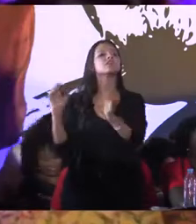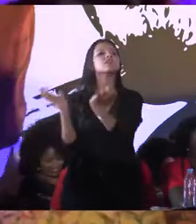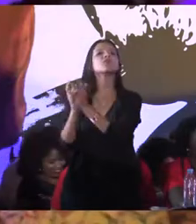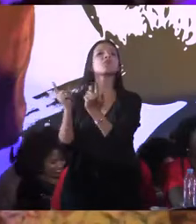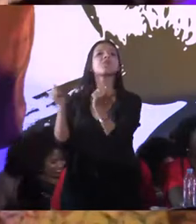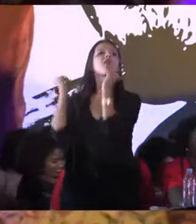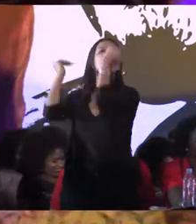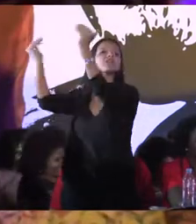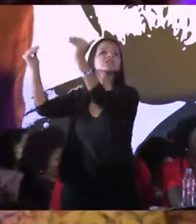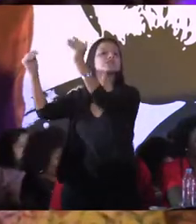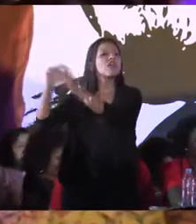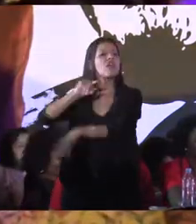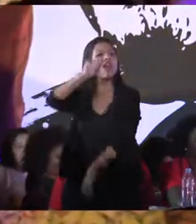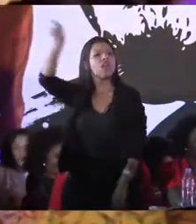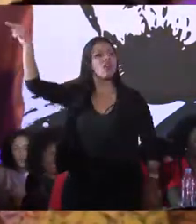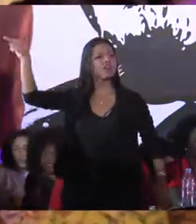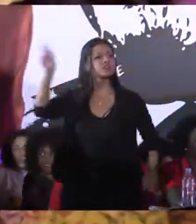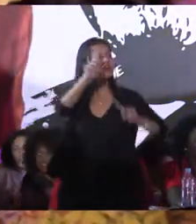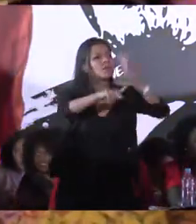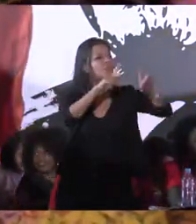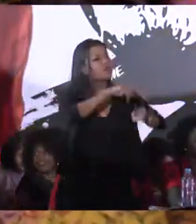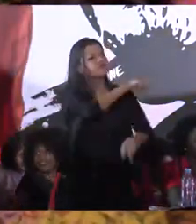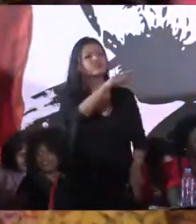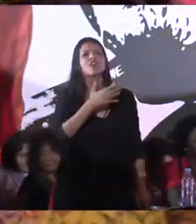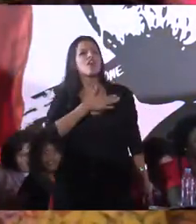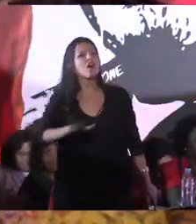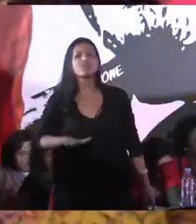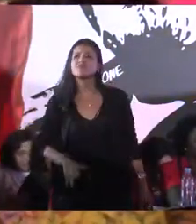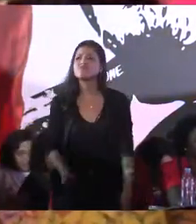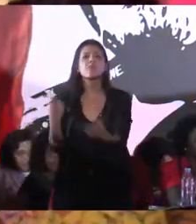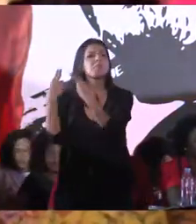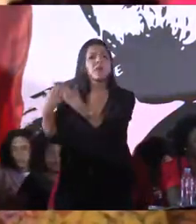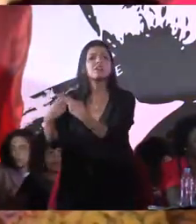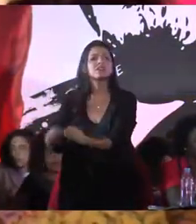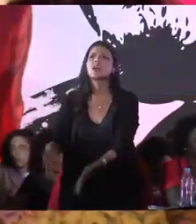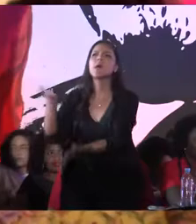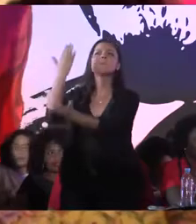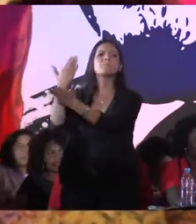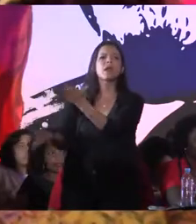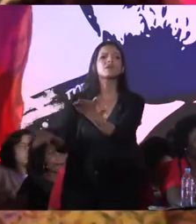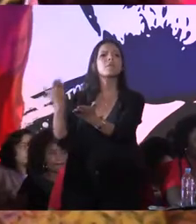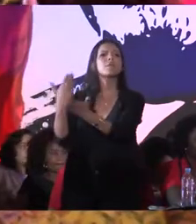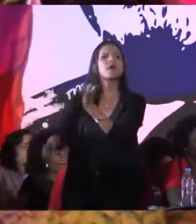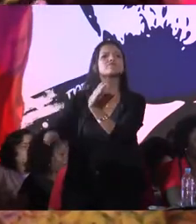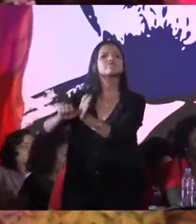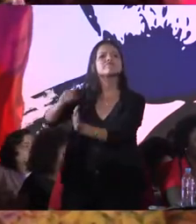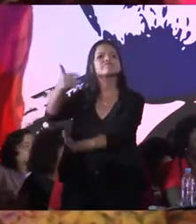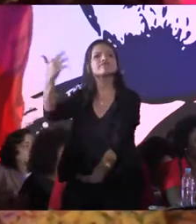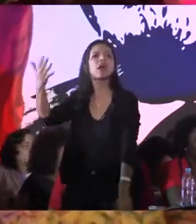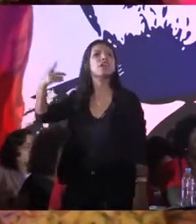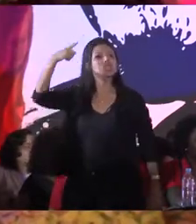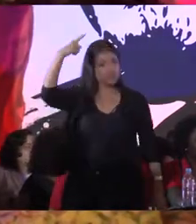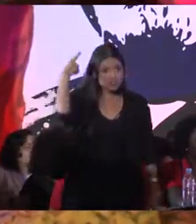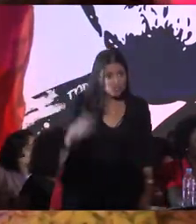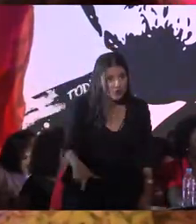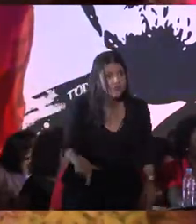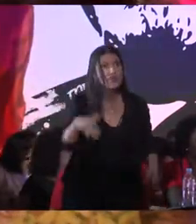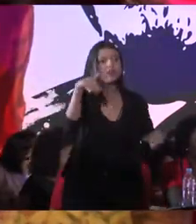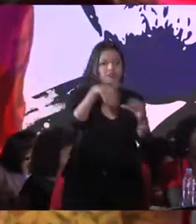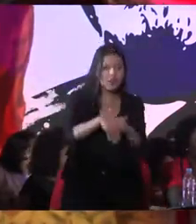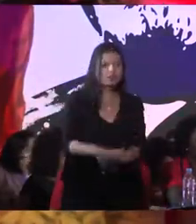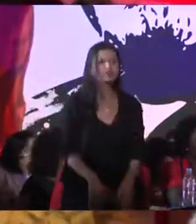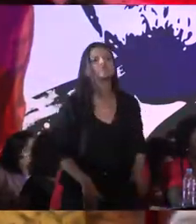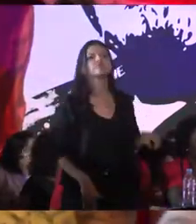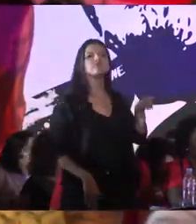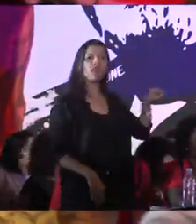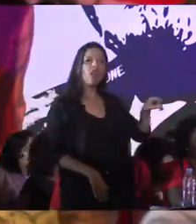nosso povo. Paciência, eles perderam uma, duas, três, quatro. Se tiver eleição novamente, a